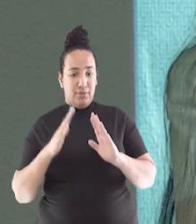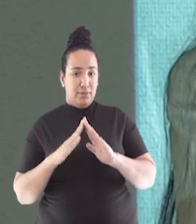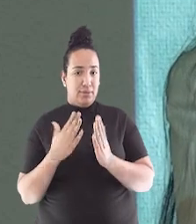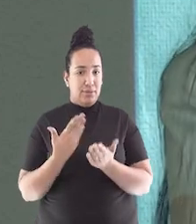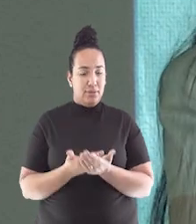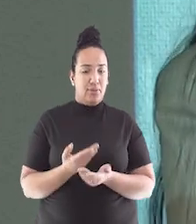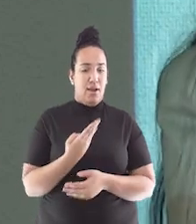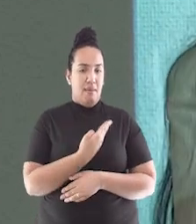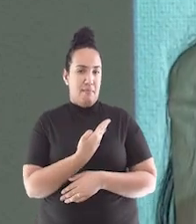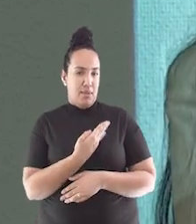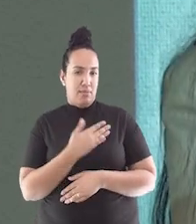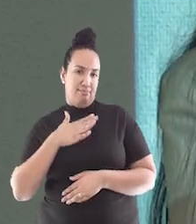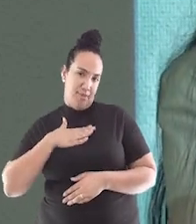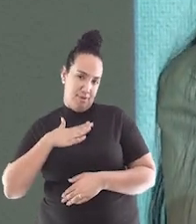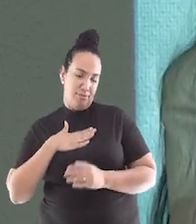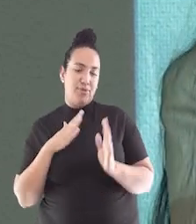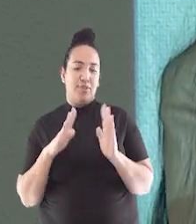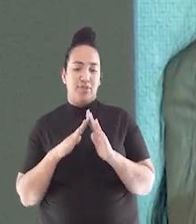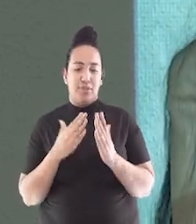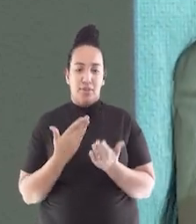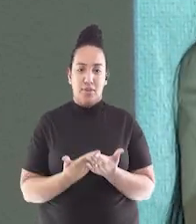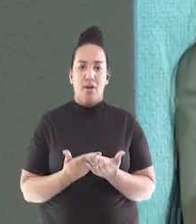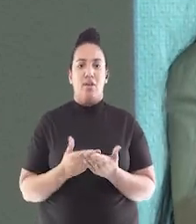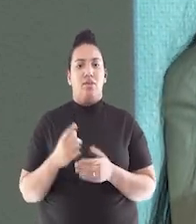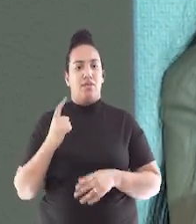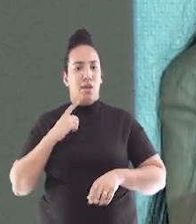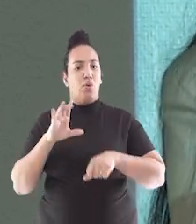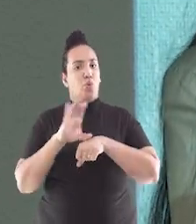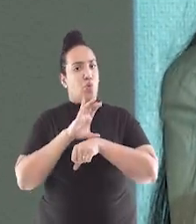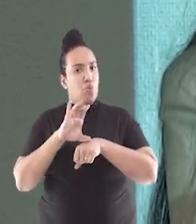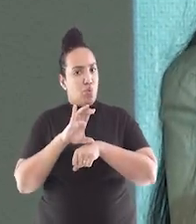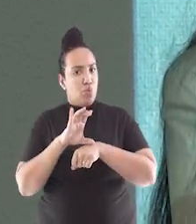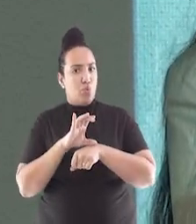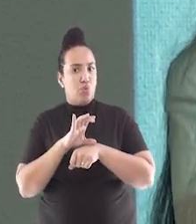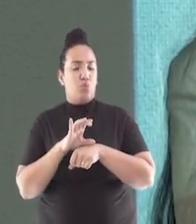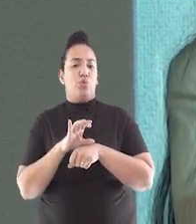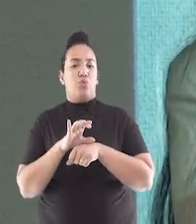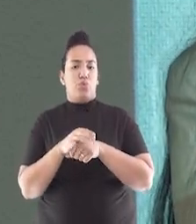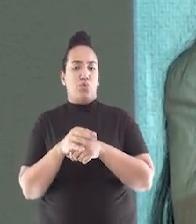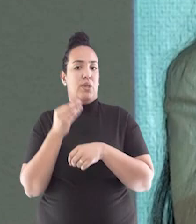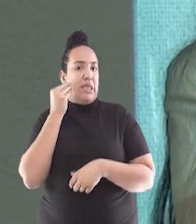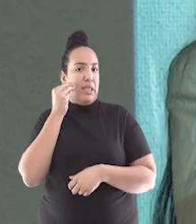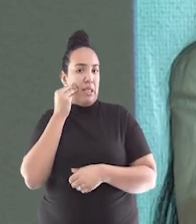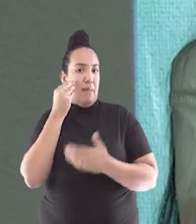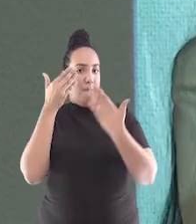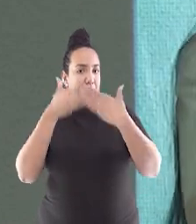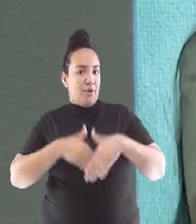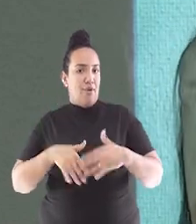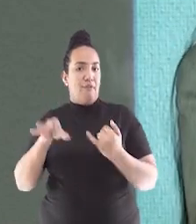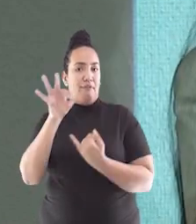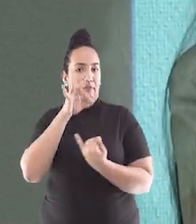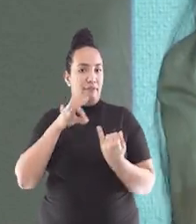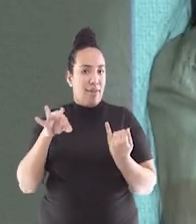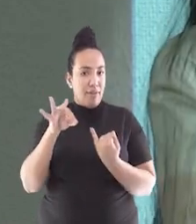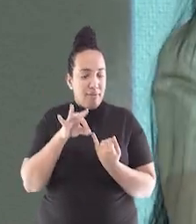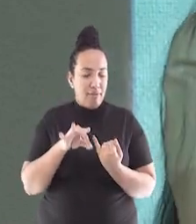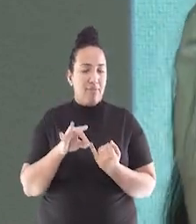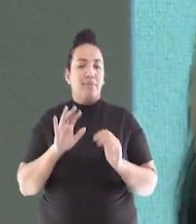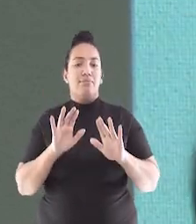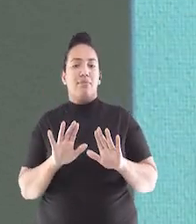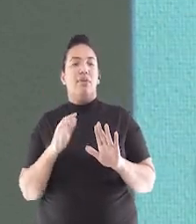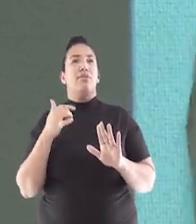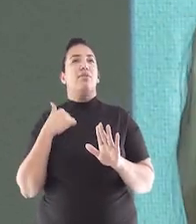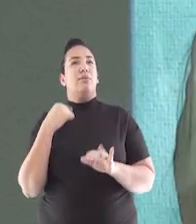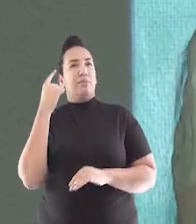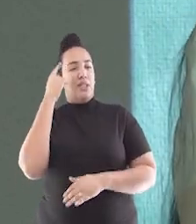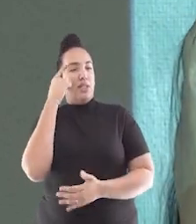escola, os amigos mesmo de classe, que faz curso, né, do Uhum. pré-IFES e tal. Uhum. Mas eu